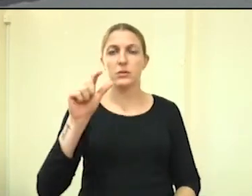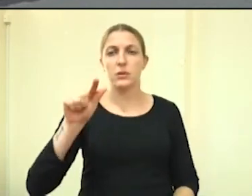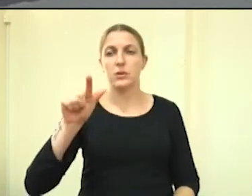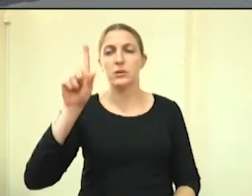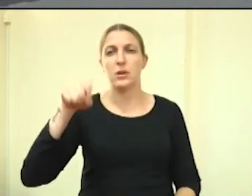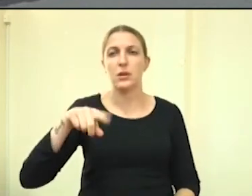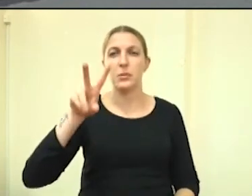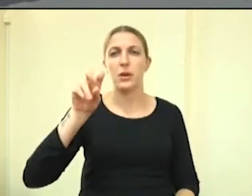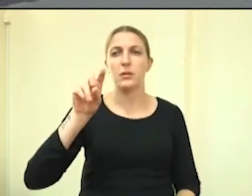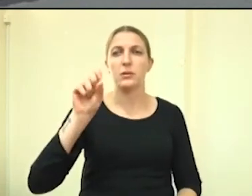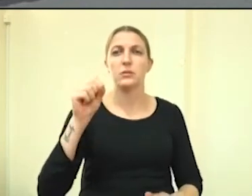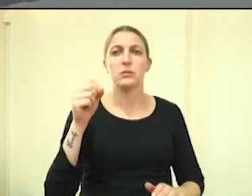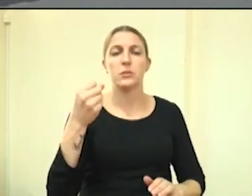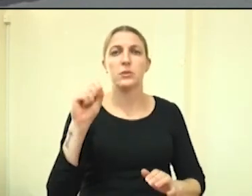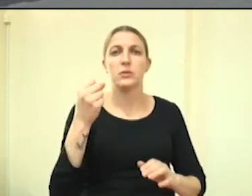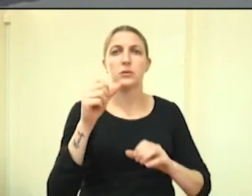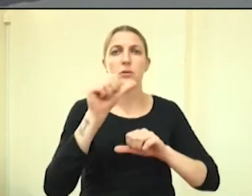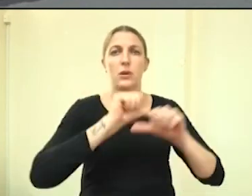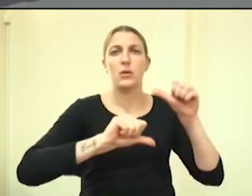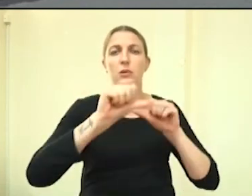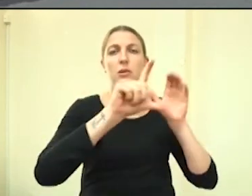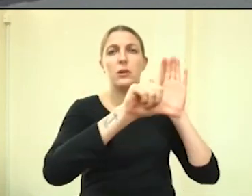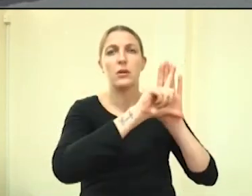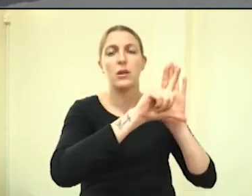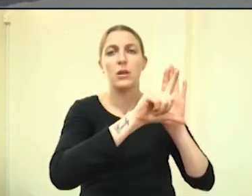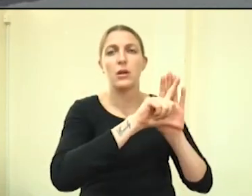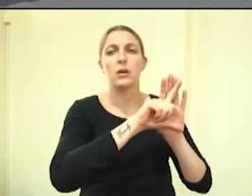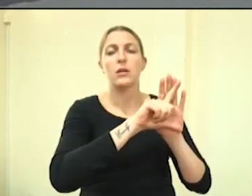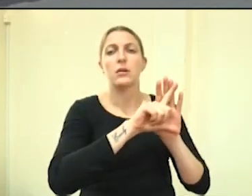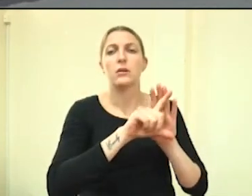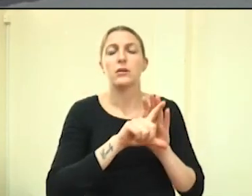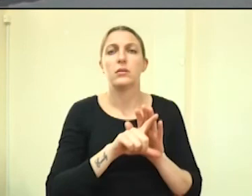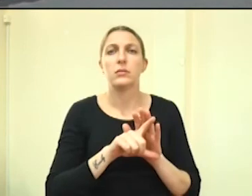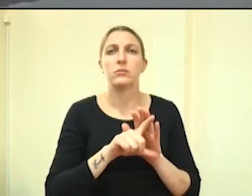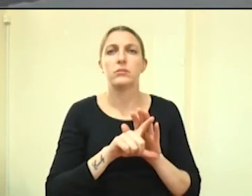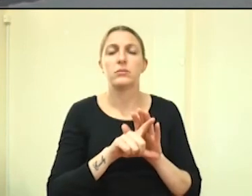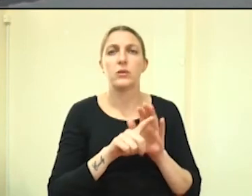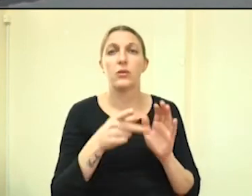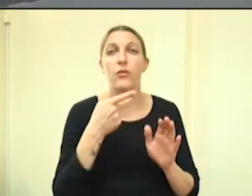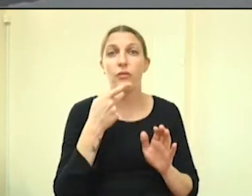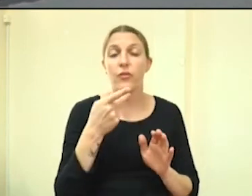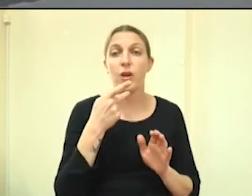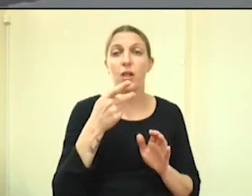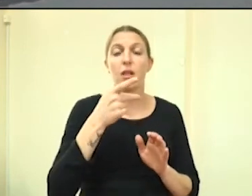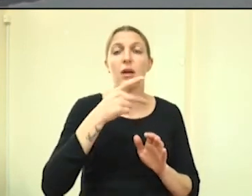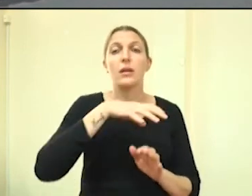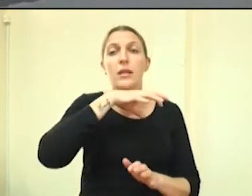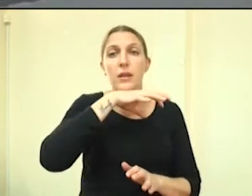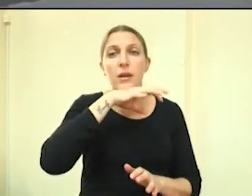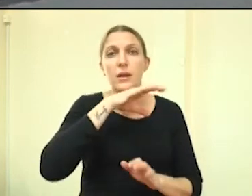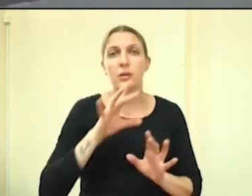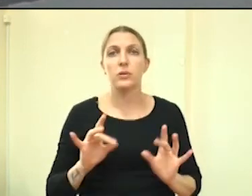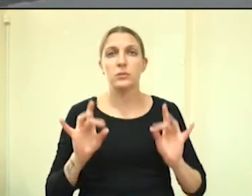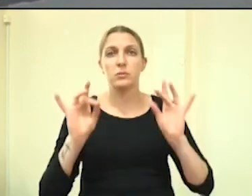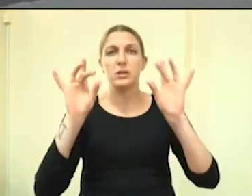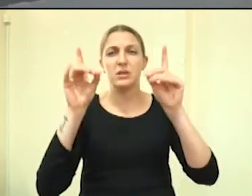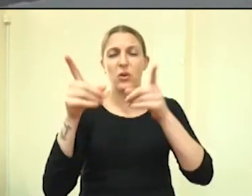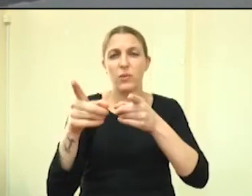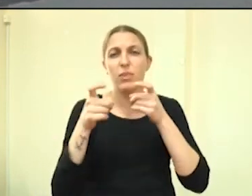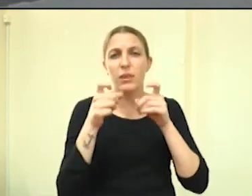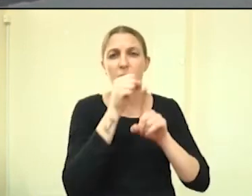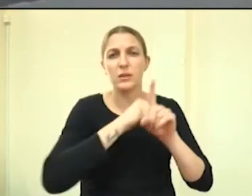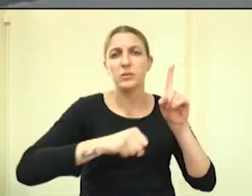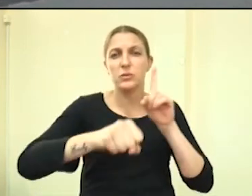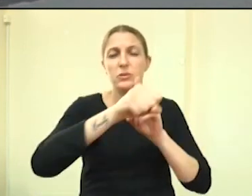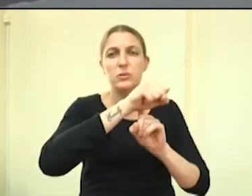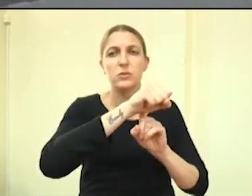67/2018, altera a lei número 6.095 de 2015, que declara zona especial de interesse social parte dos lotes rurais